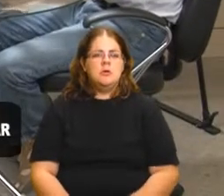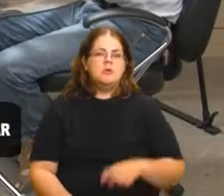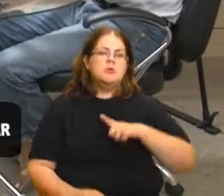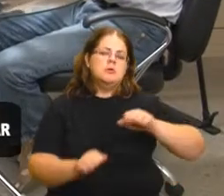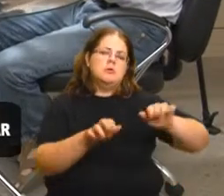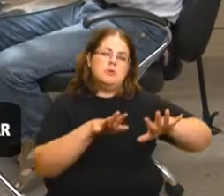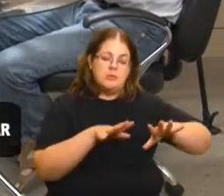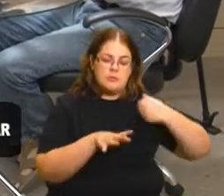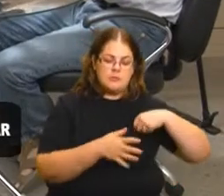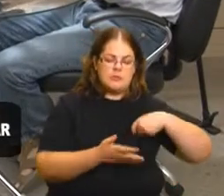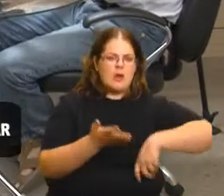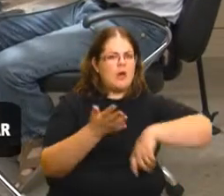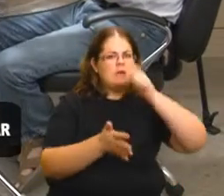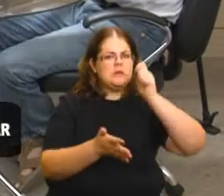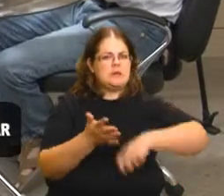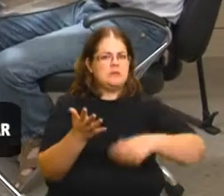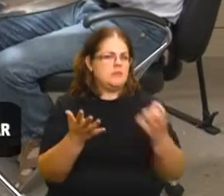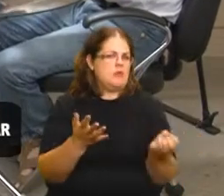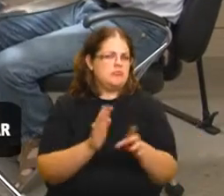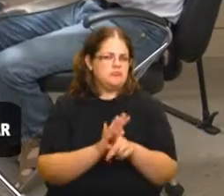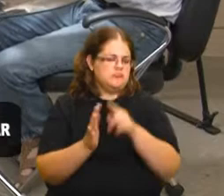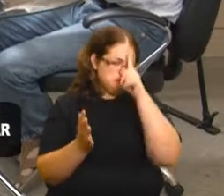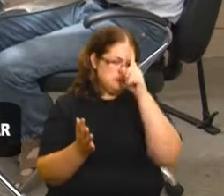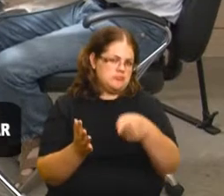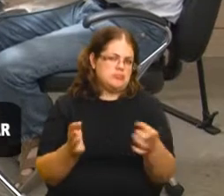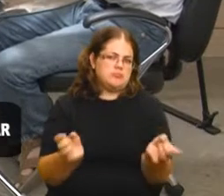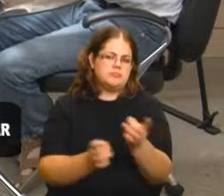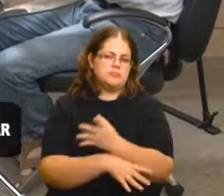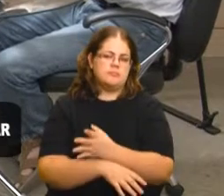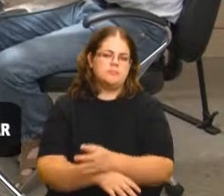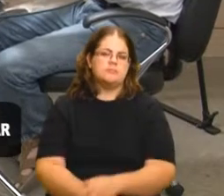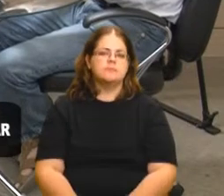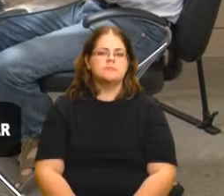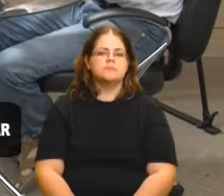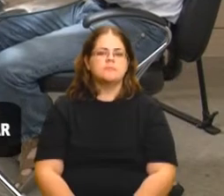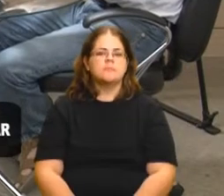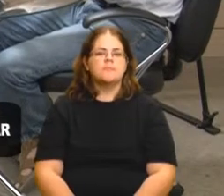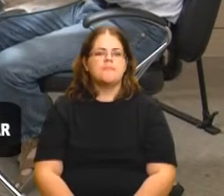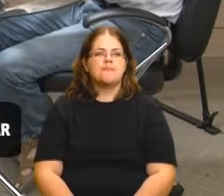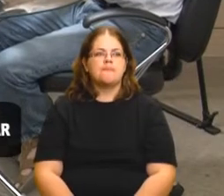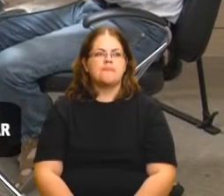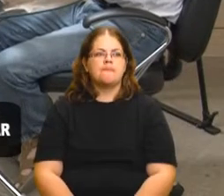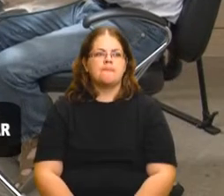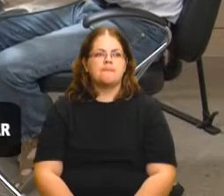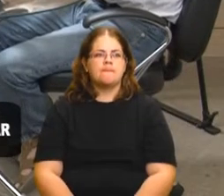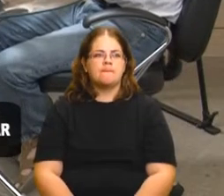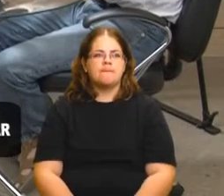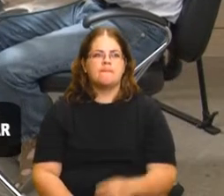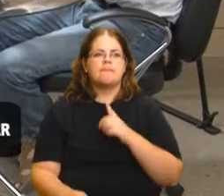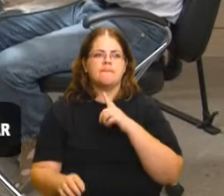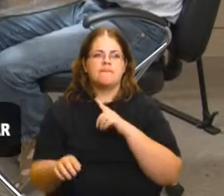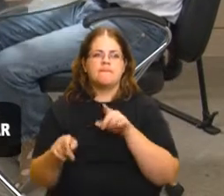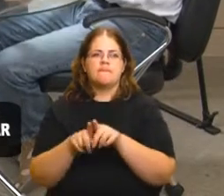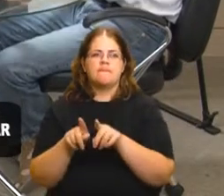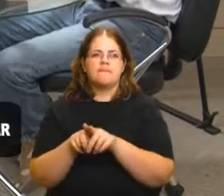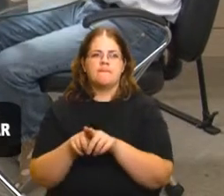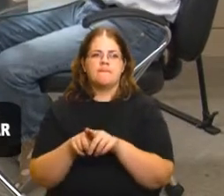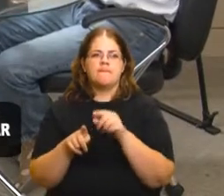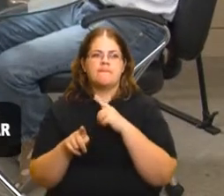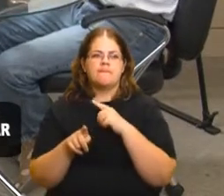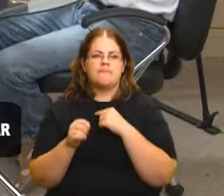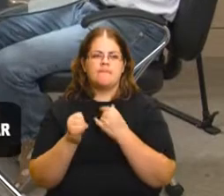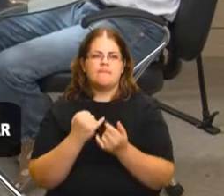de chancelar o que já estava definido. Era controlado pelo governo. Não, e todos os atos institucionais, eles não vão passar sequer, os outros não vão sequer passar pelo Isso,